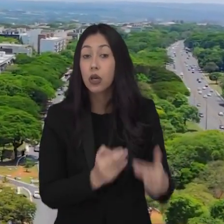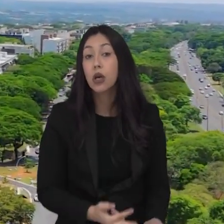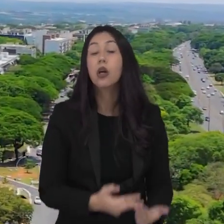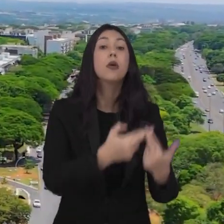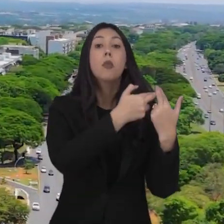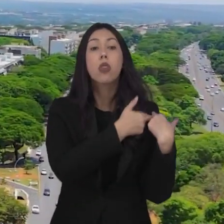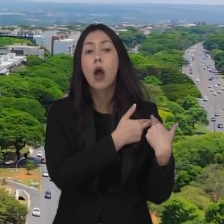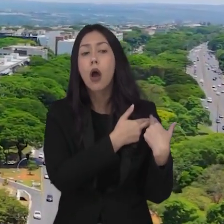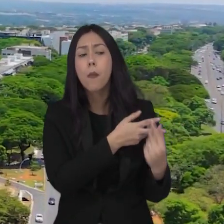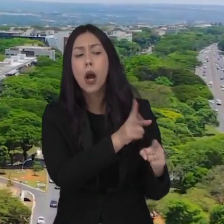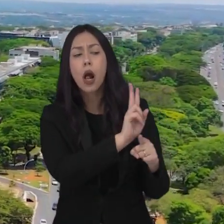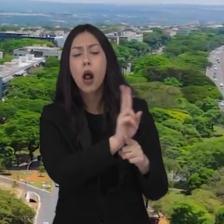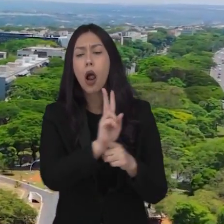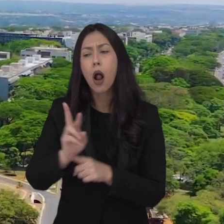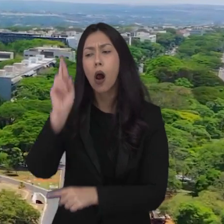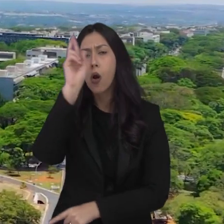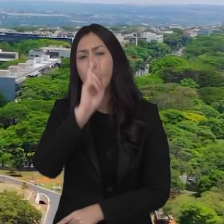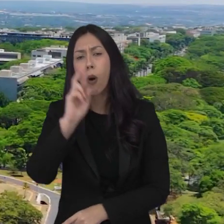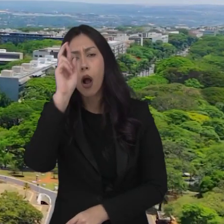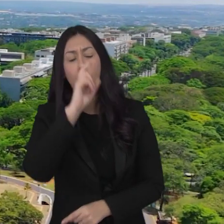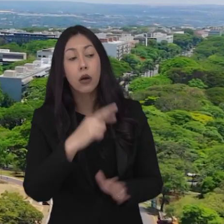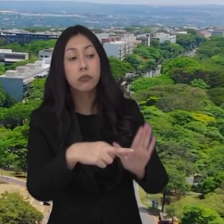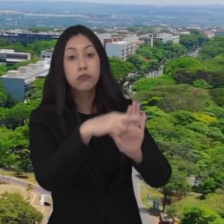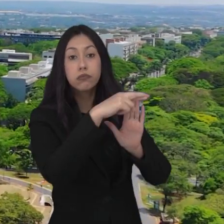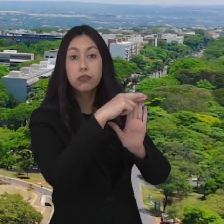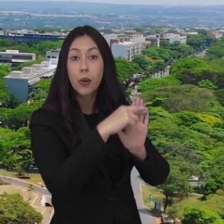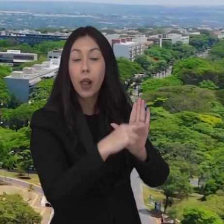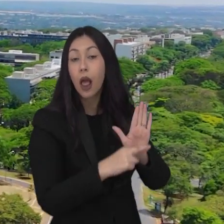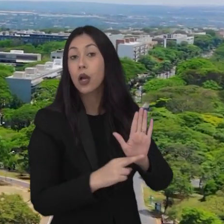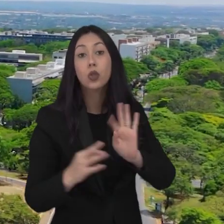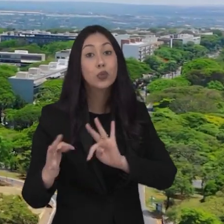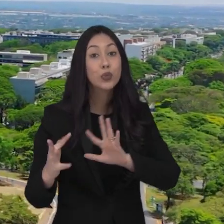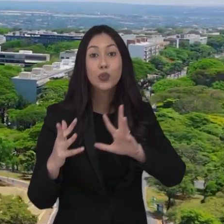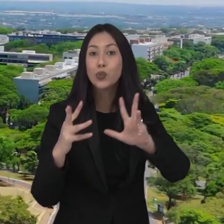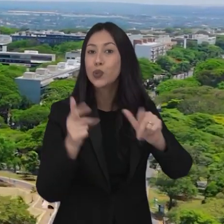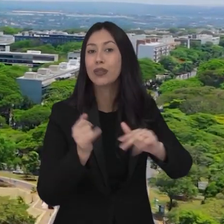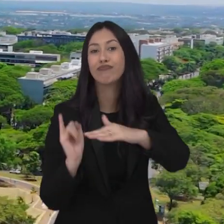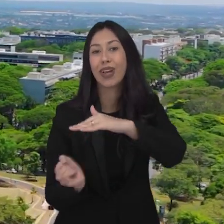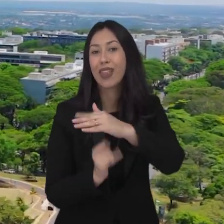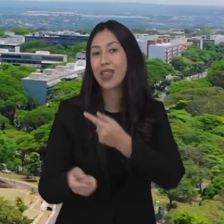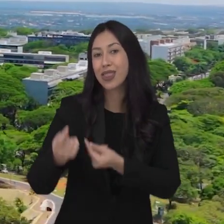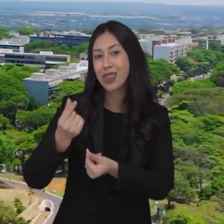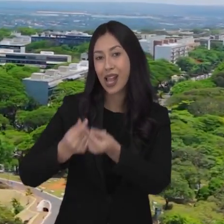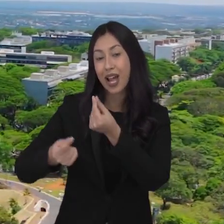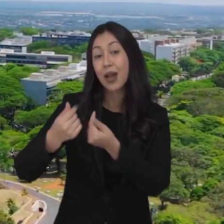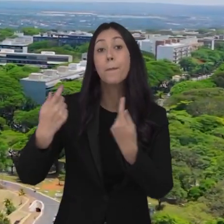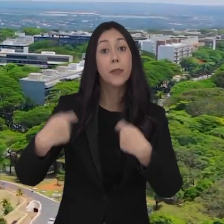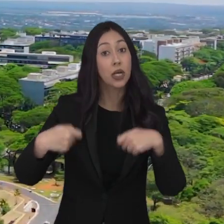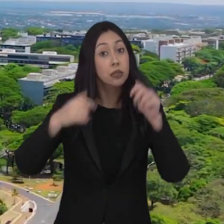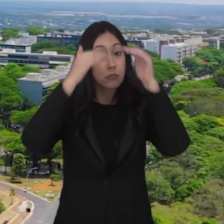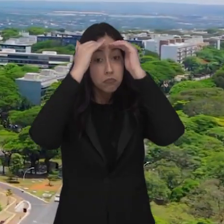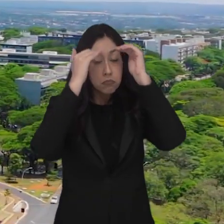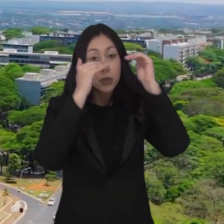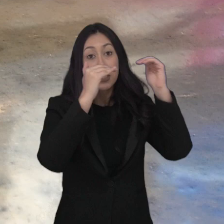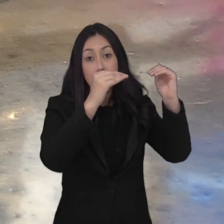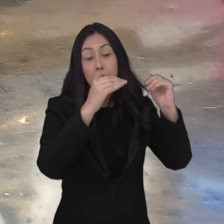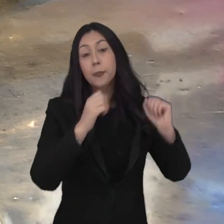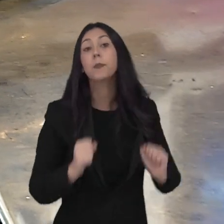instituição responsável por fiscalizar as regras que todas as instituições financeiras devem